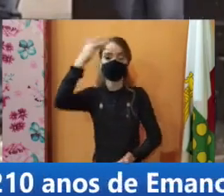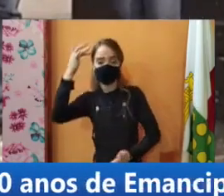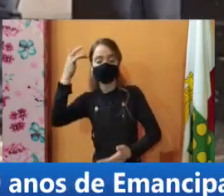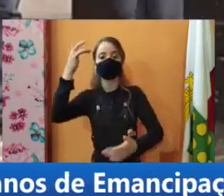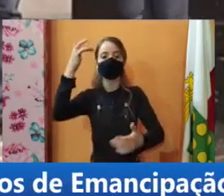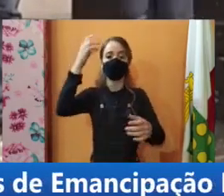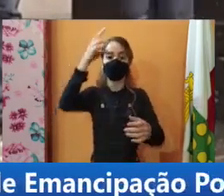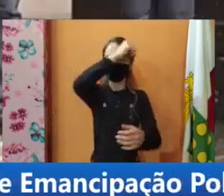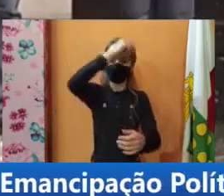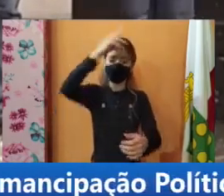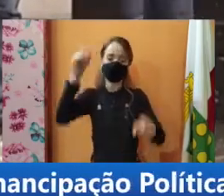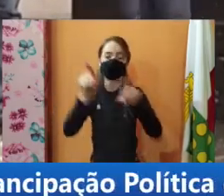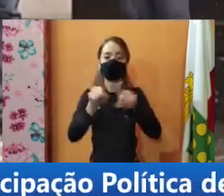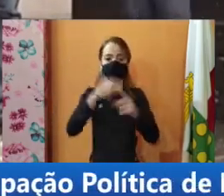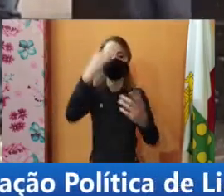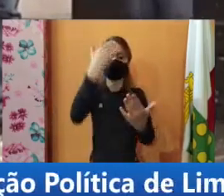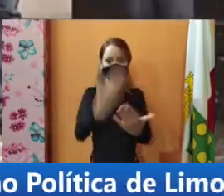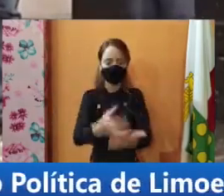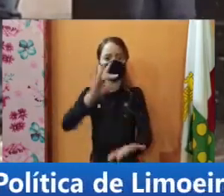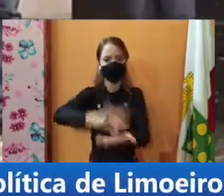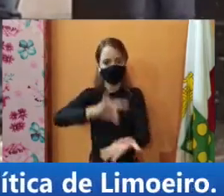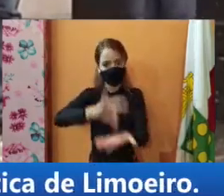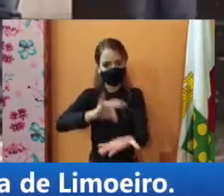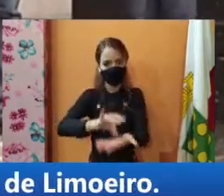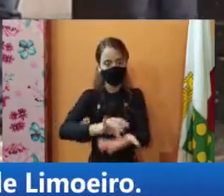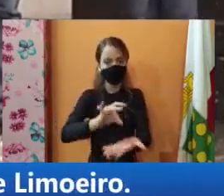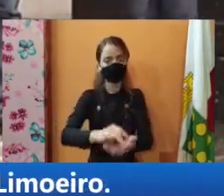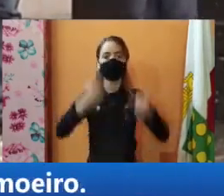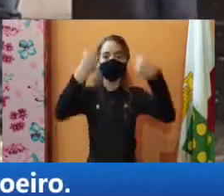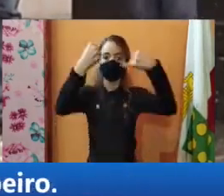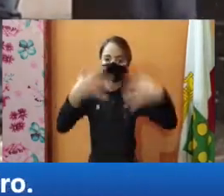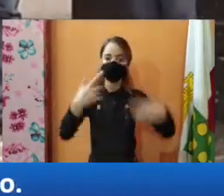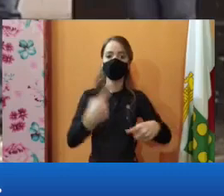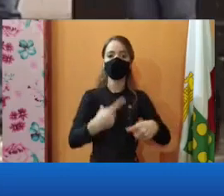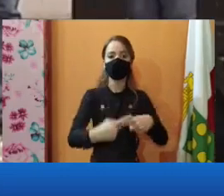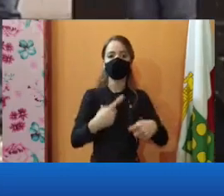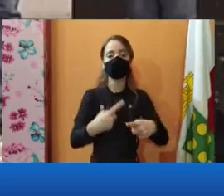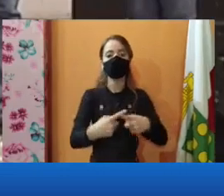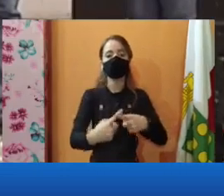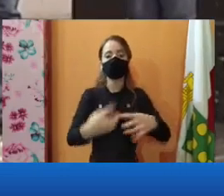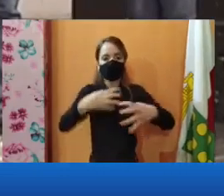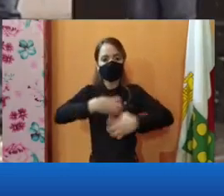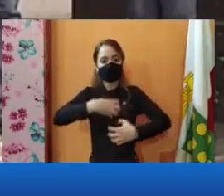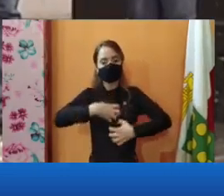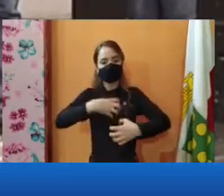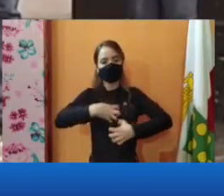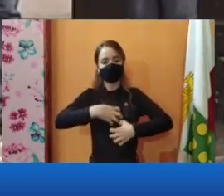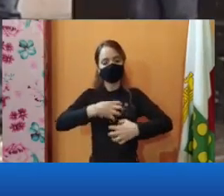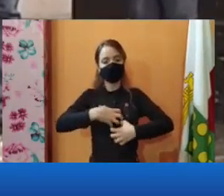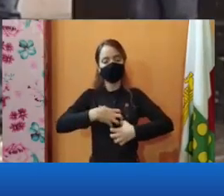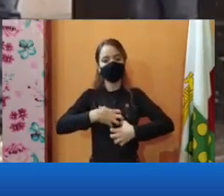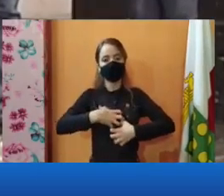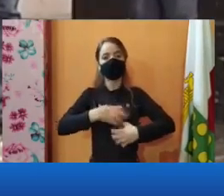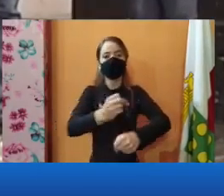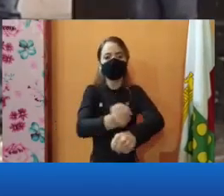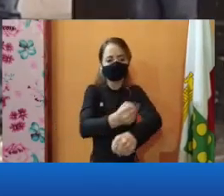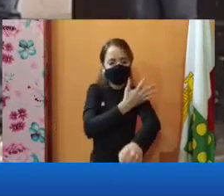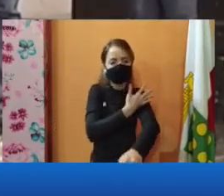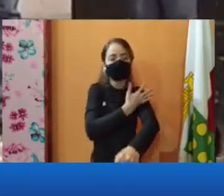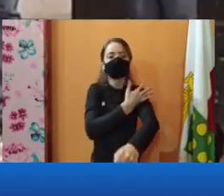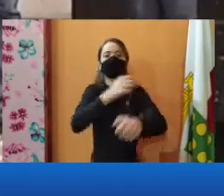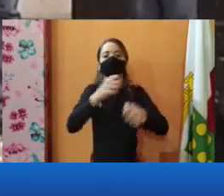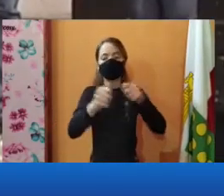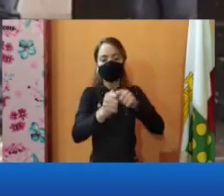prefeito. Por quê? Porque a gente se sente acolhido quando, pelo menos, está sempre